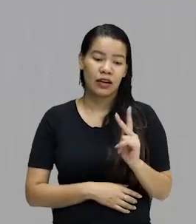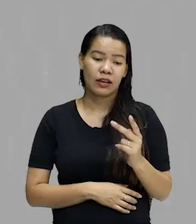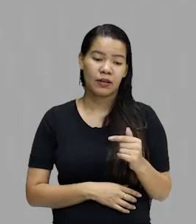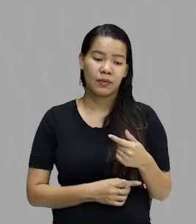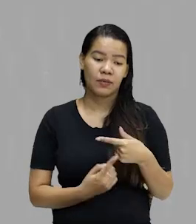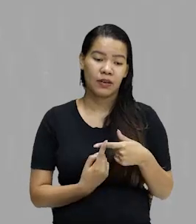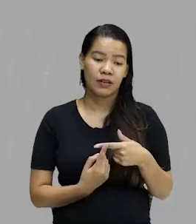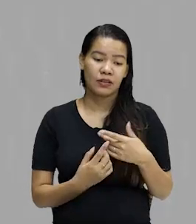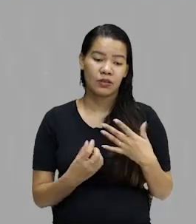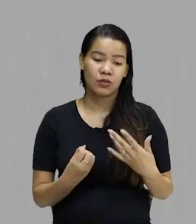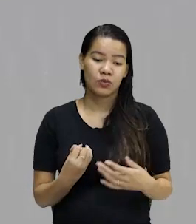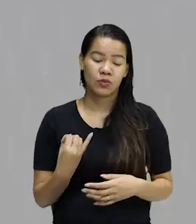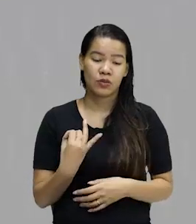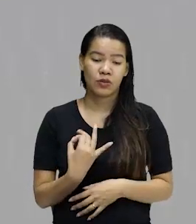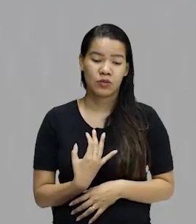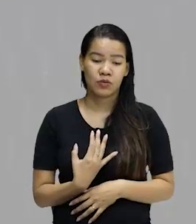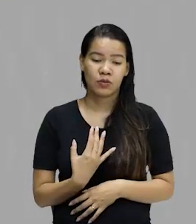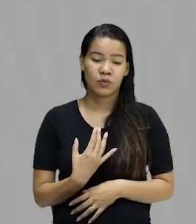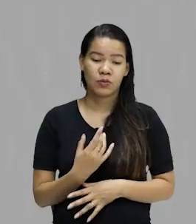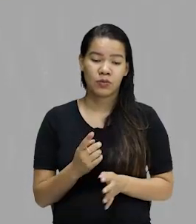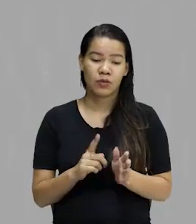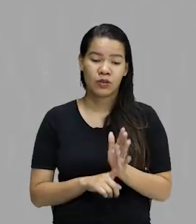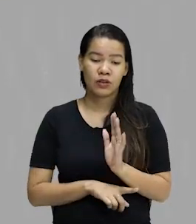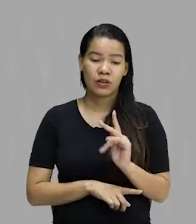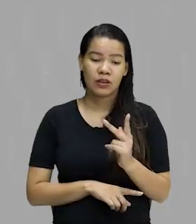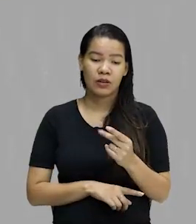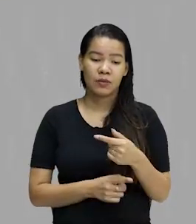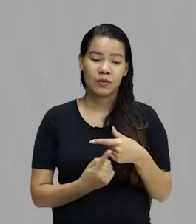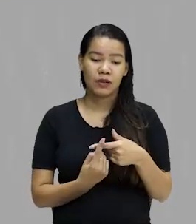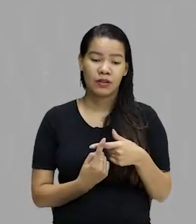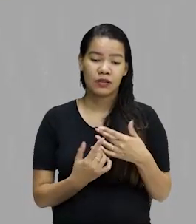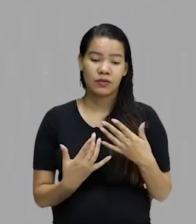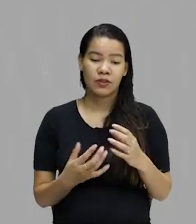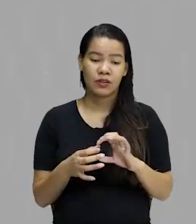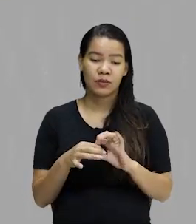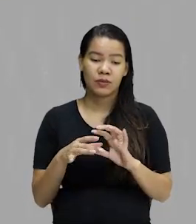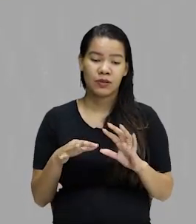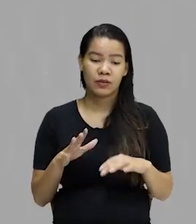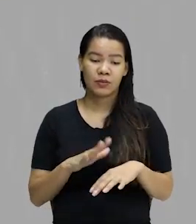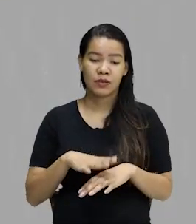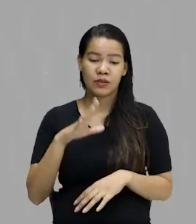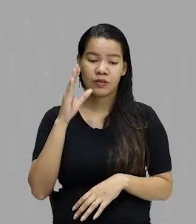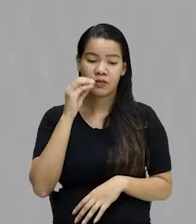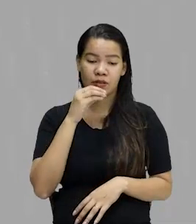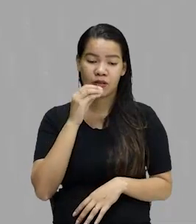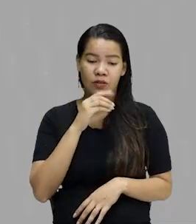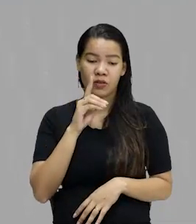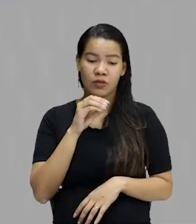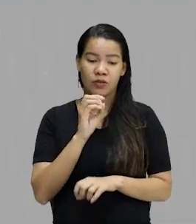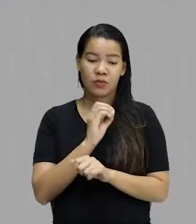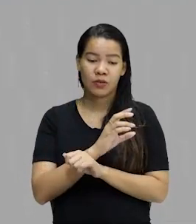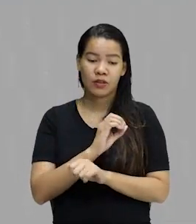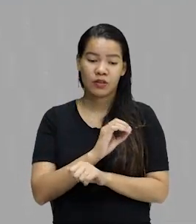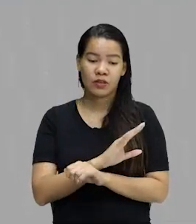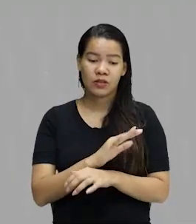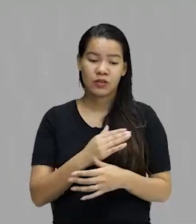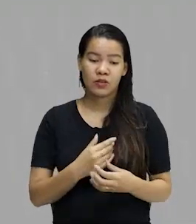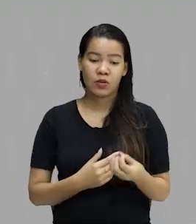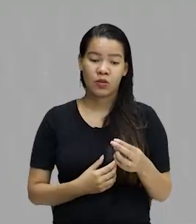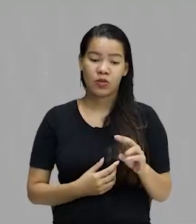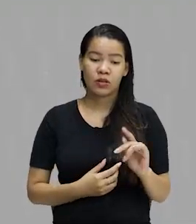H+ for liberado, mais fraco será esse ácido. Ou então, quanto menos hidroxilas